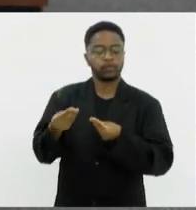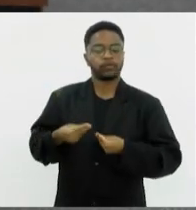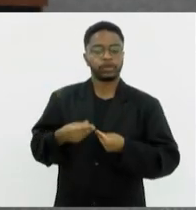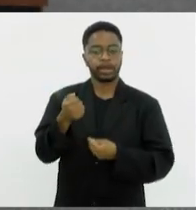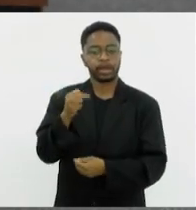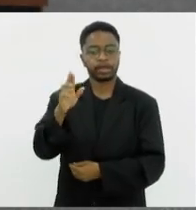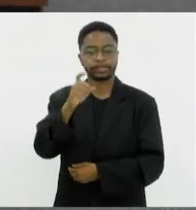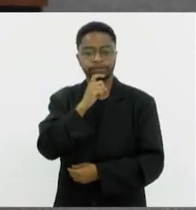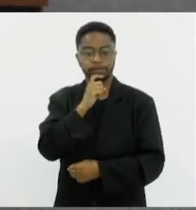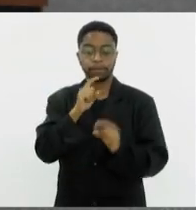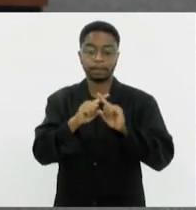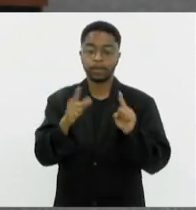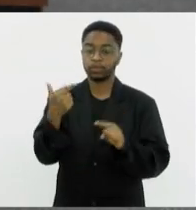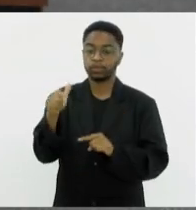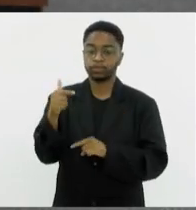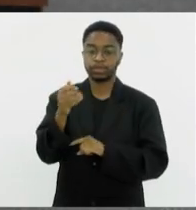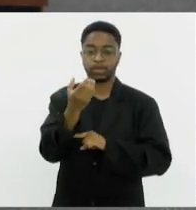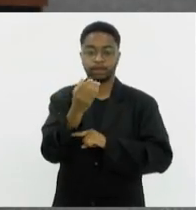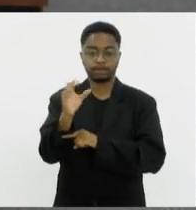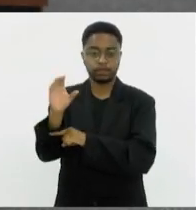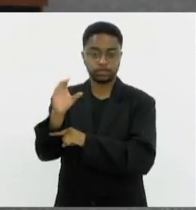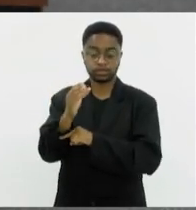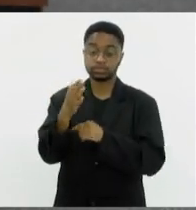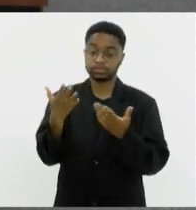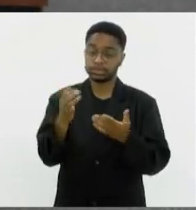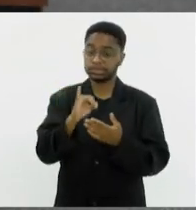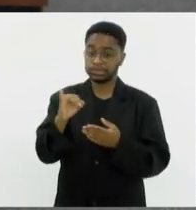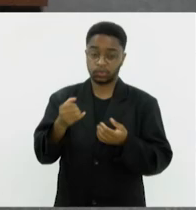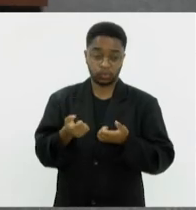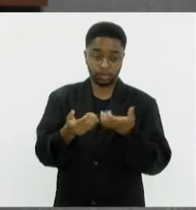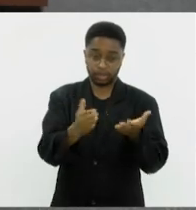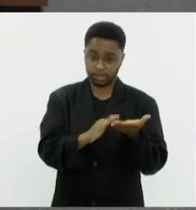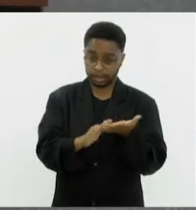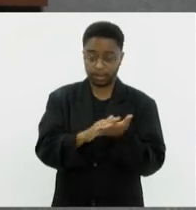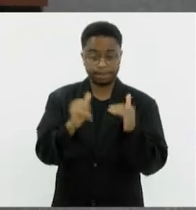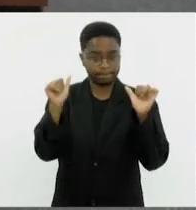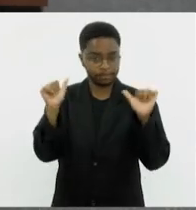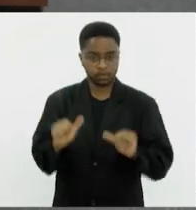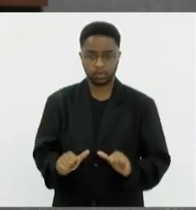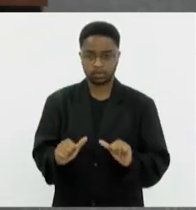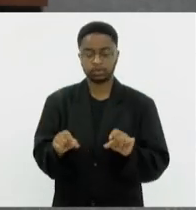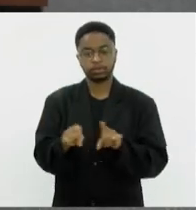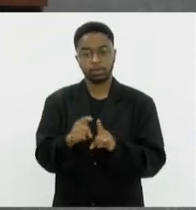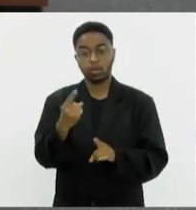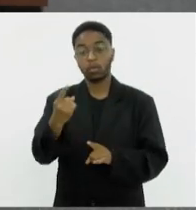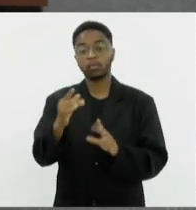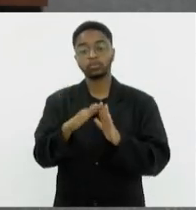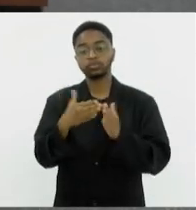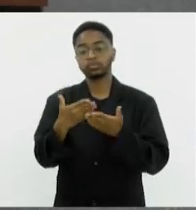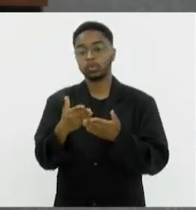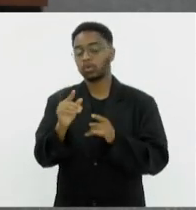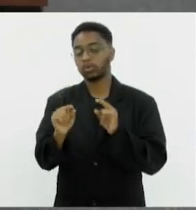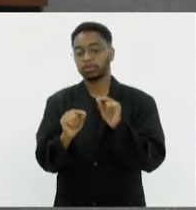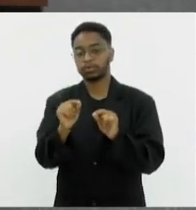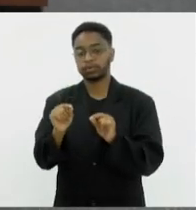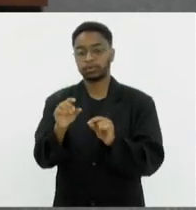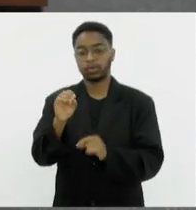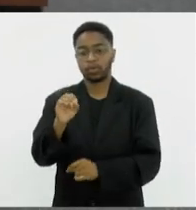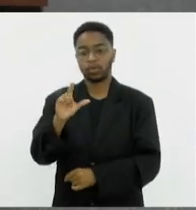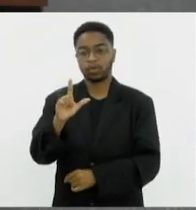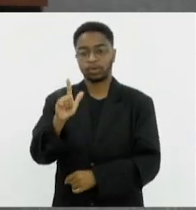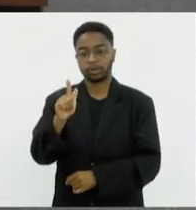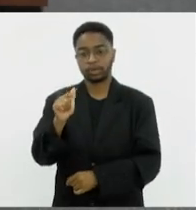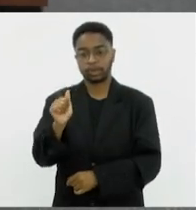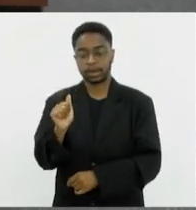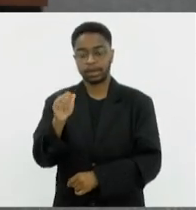sem ventilação, e ao não receberem, pioram suas condições. Uma dessas escolas é a escola Olga Benário,